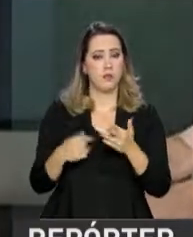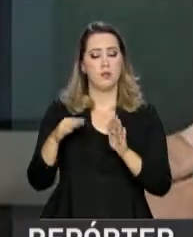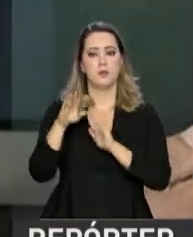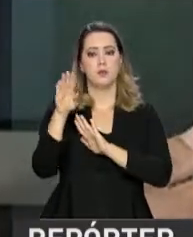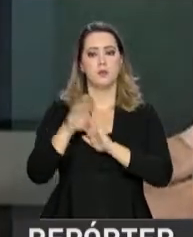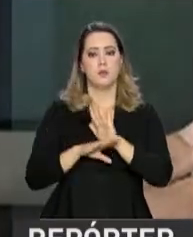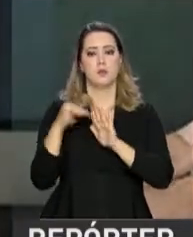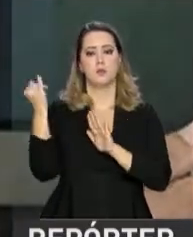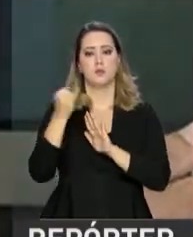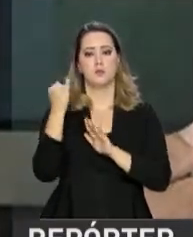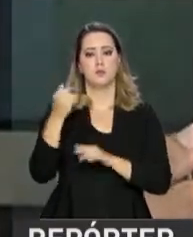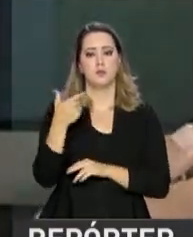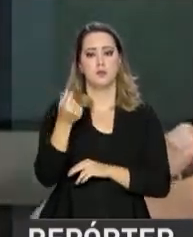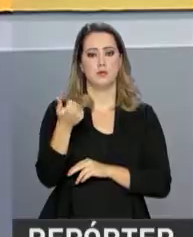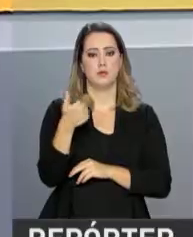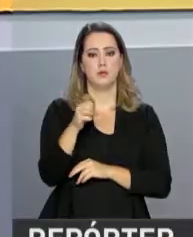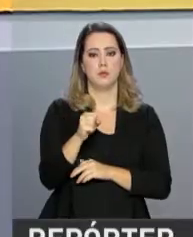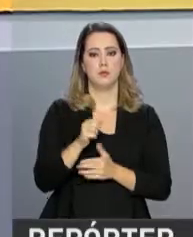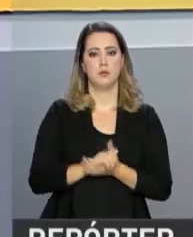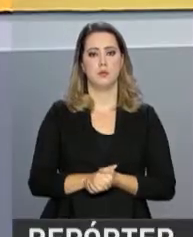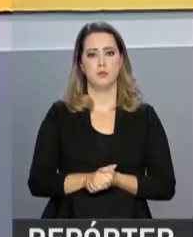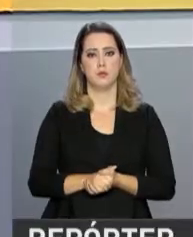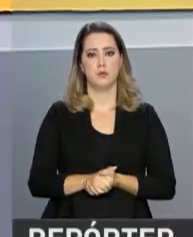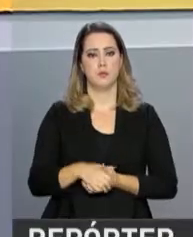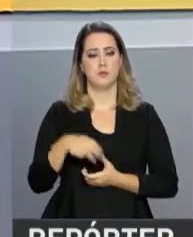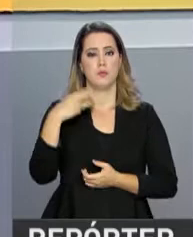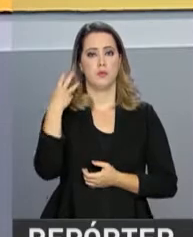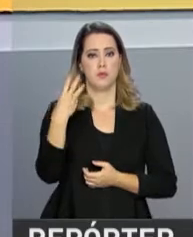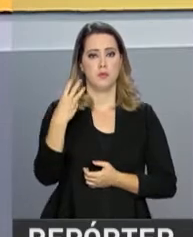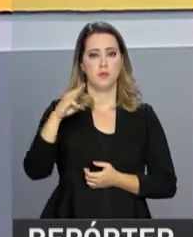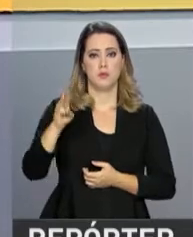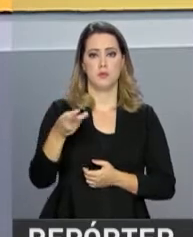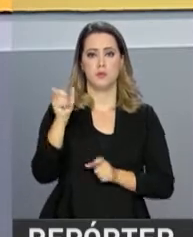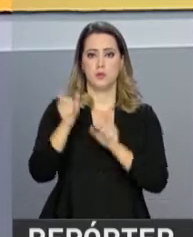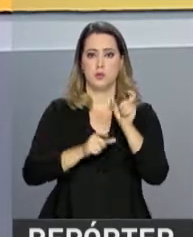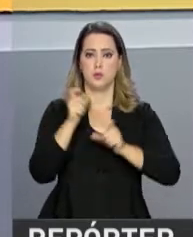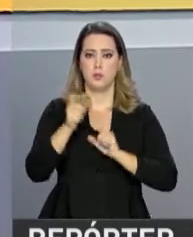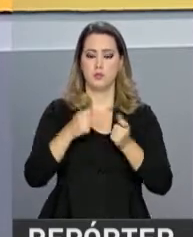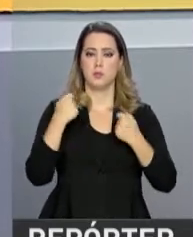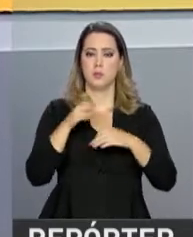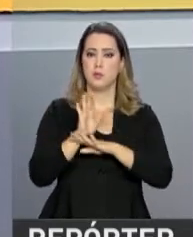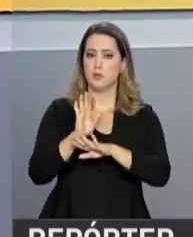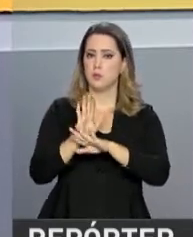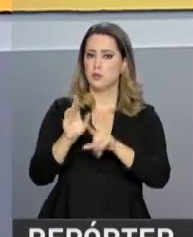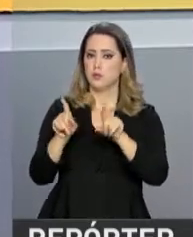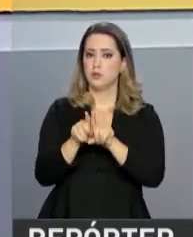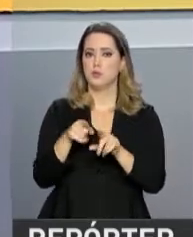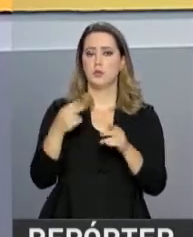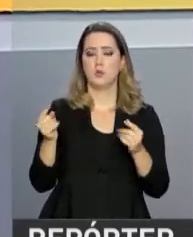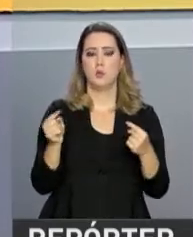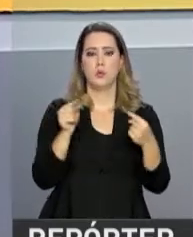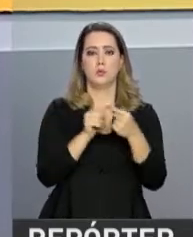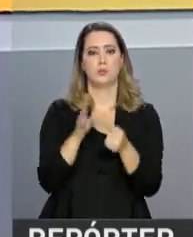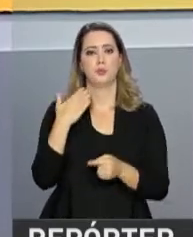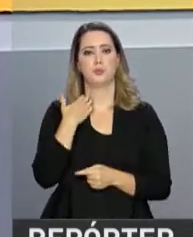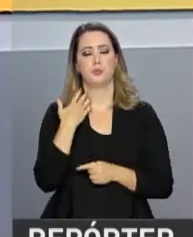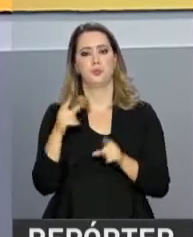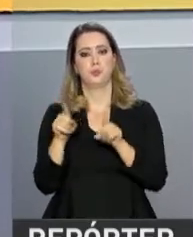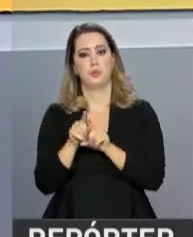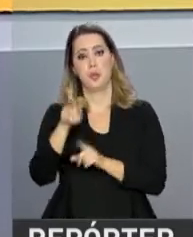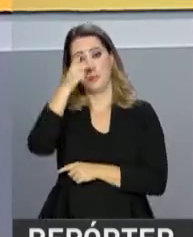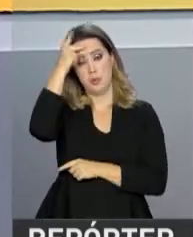projetos importantes para 2018. 3 milhões de pessoas devem ser beneficiadas com um acordo entre bancos